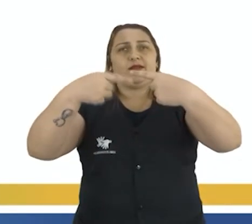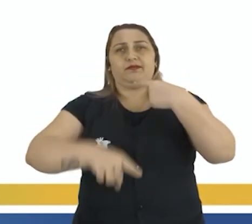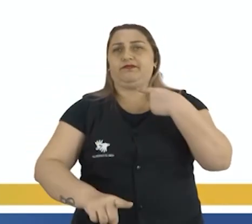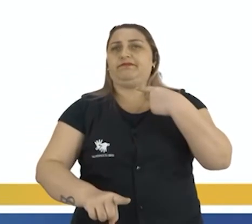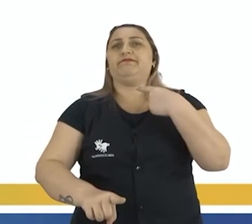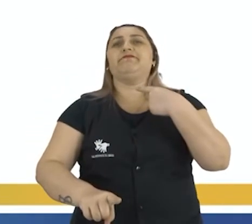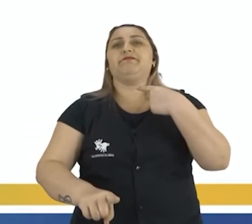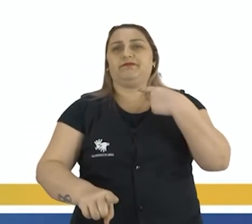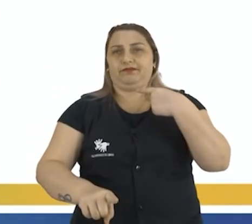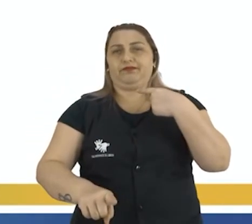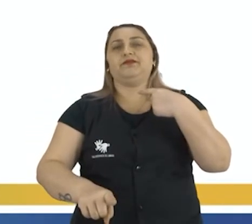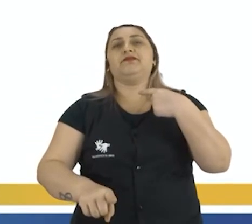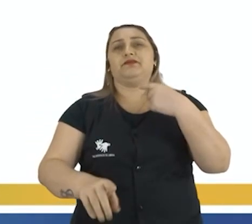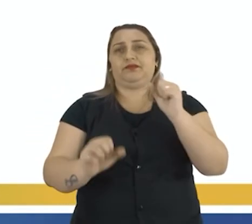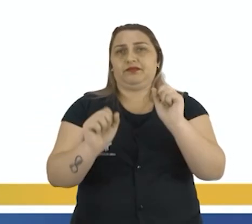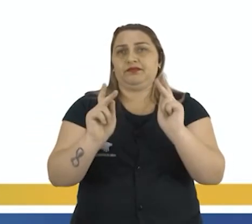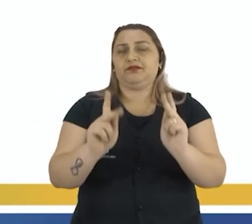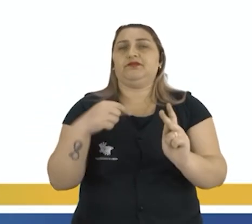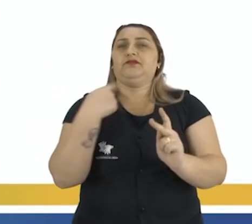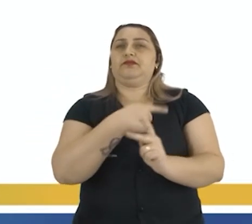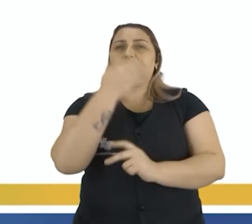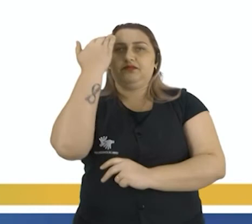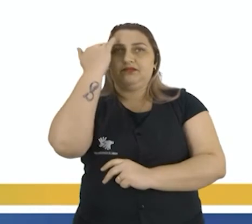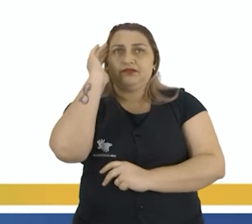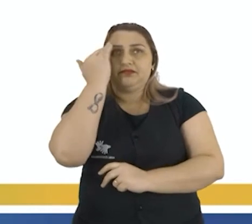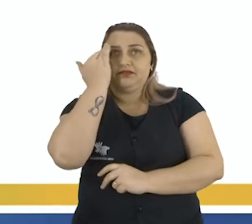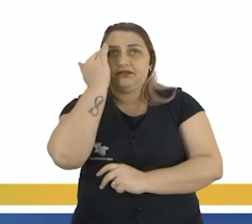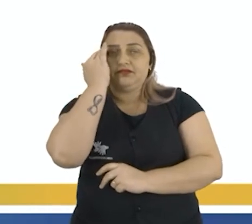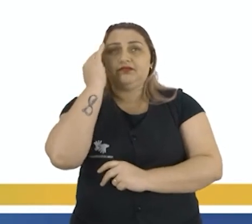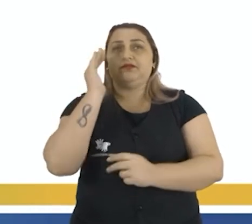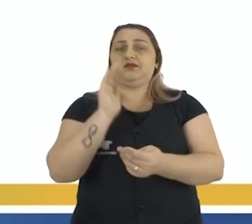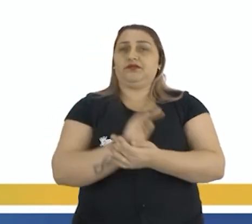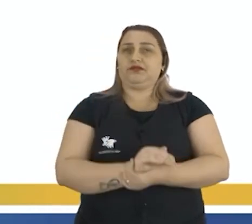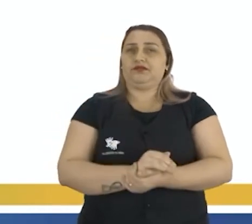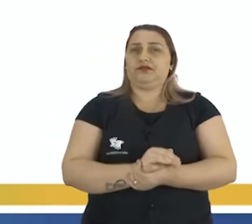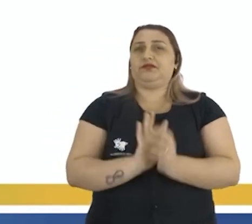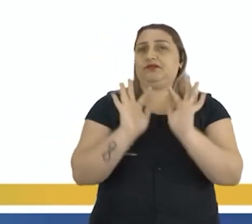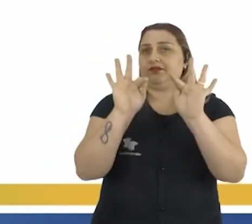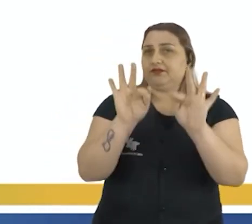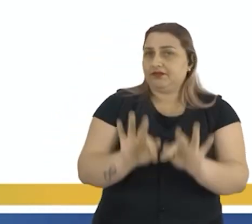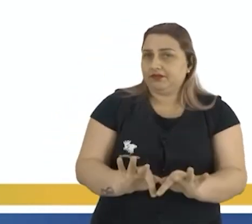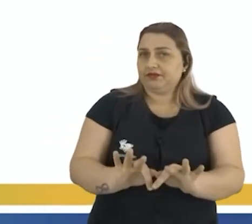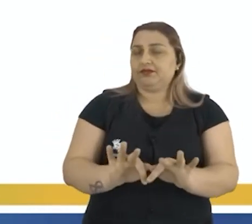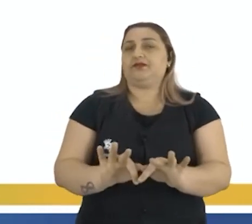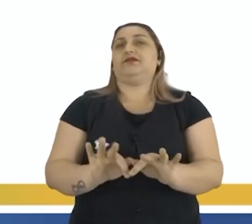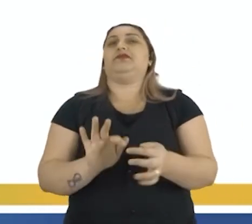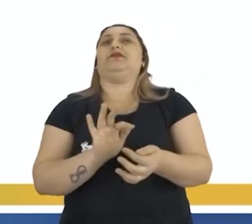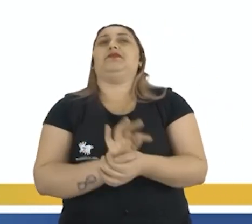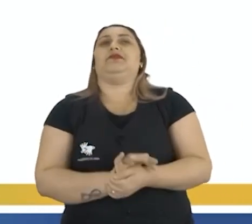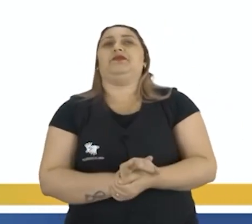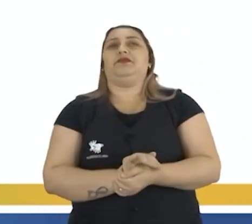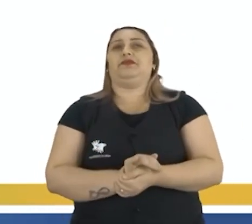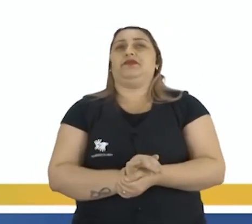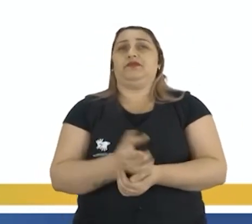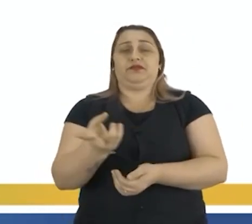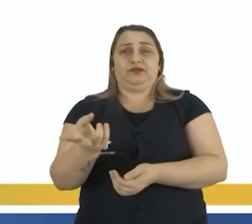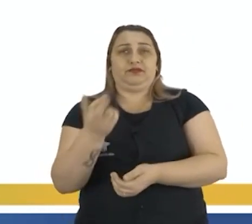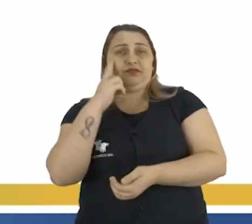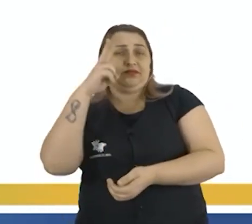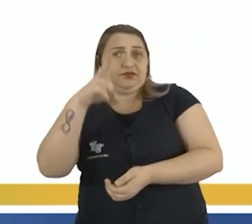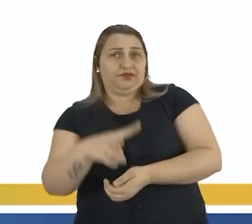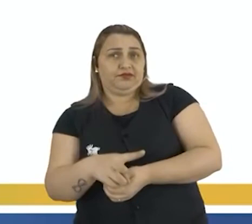totalmente ilógico, ok? Para a nossa compreensão. Então vamos fazer agora as nossas considerações finais.